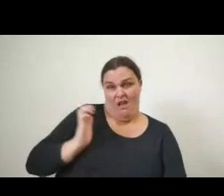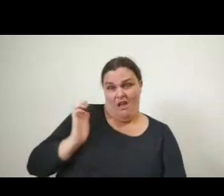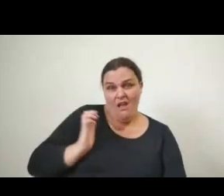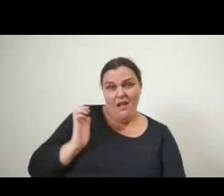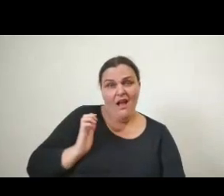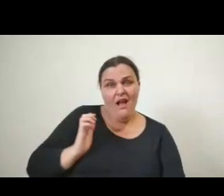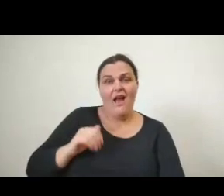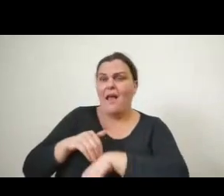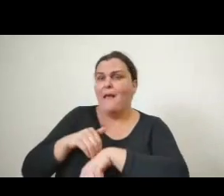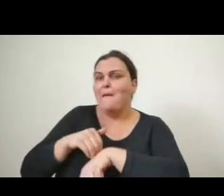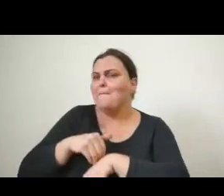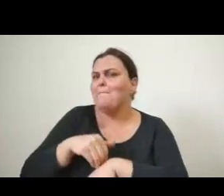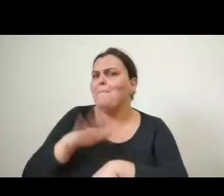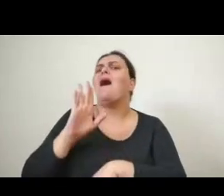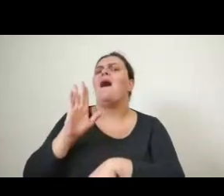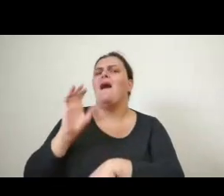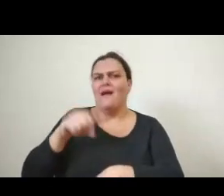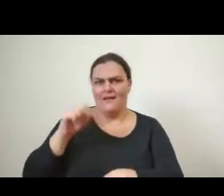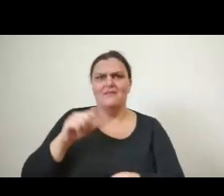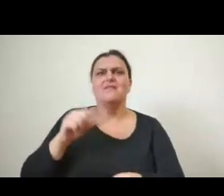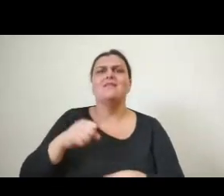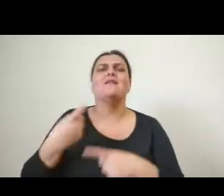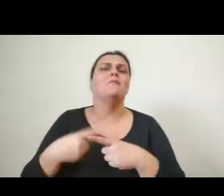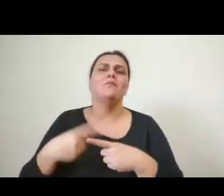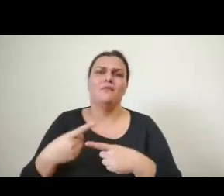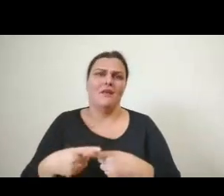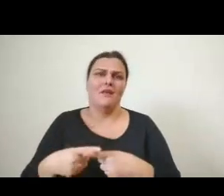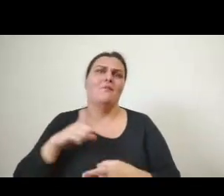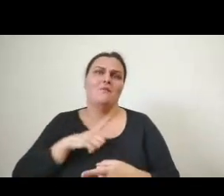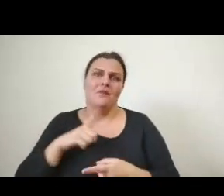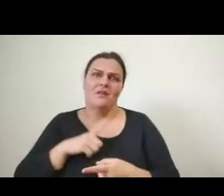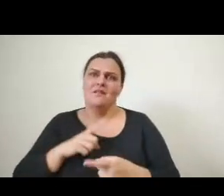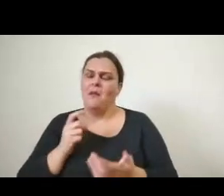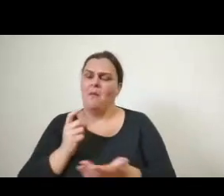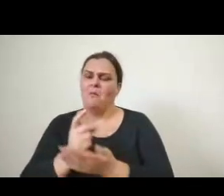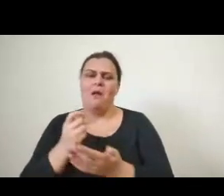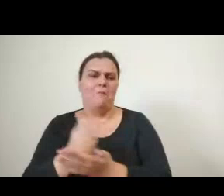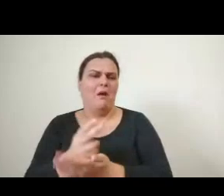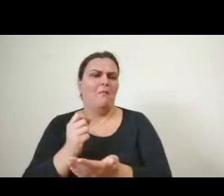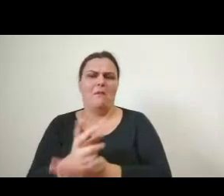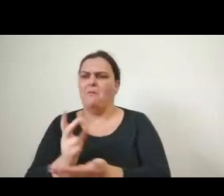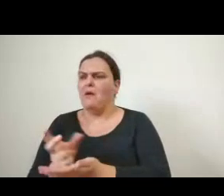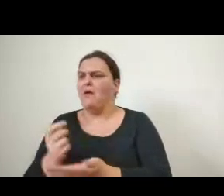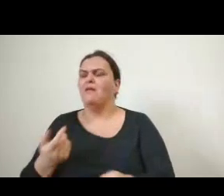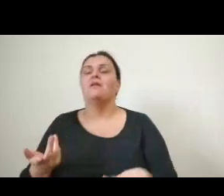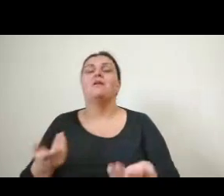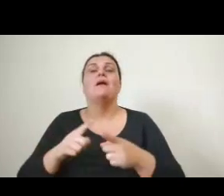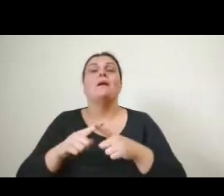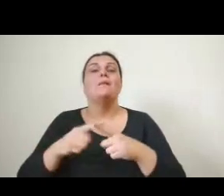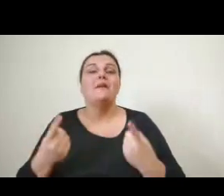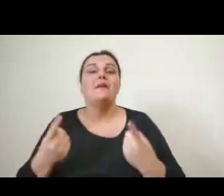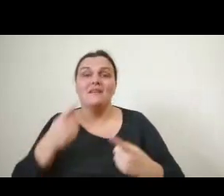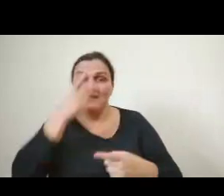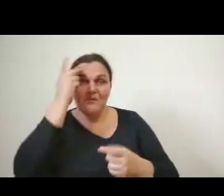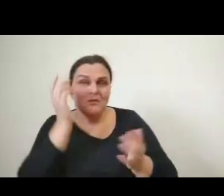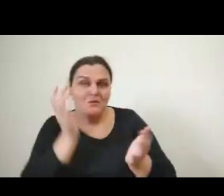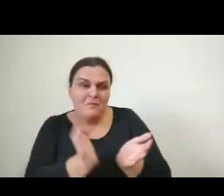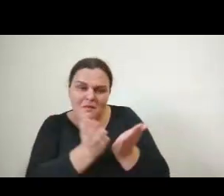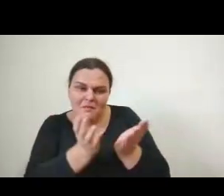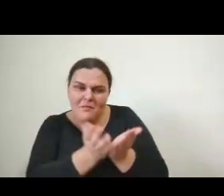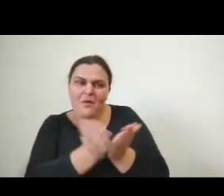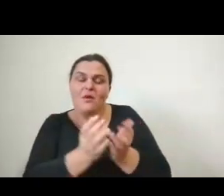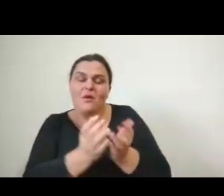Todos também sofrem com a degradação ambiental, mas as pessoas com menor nível de renda sofrem mais do